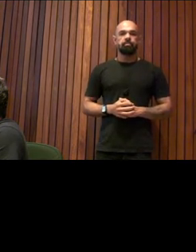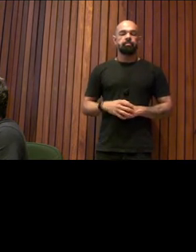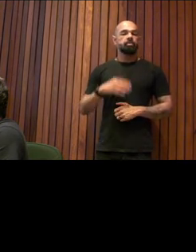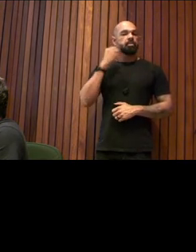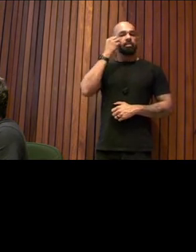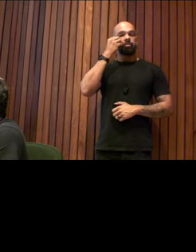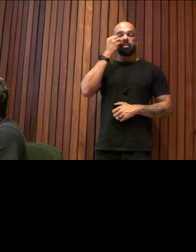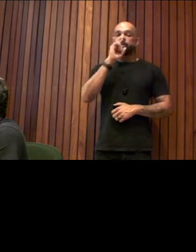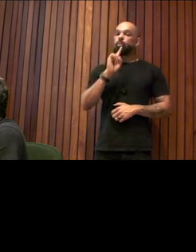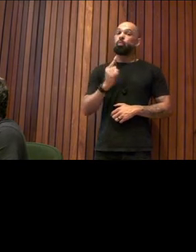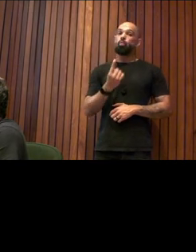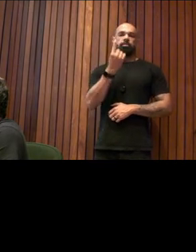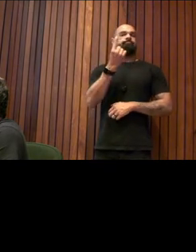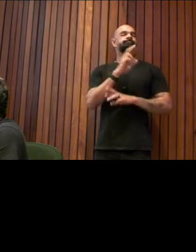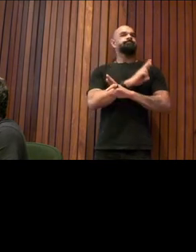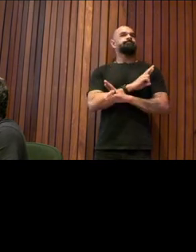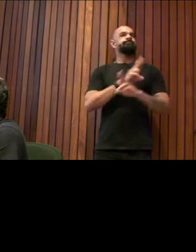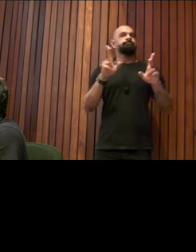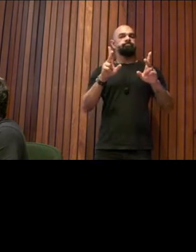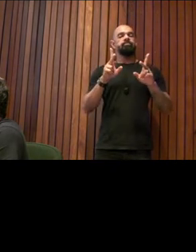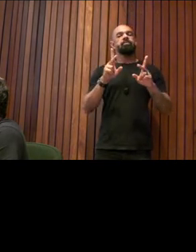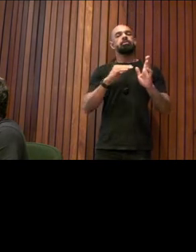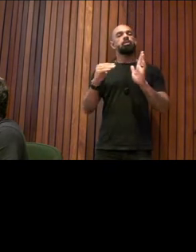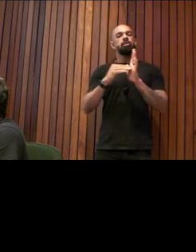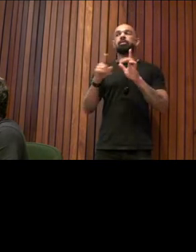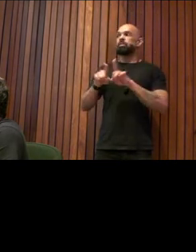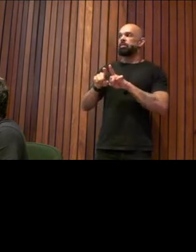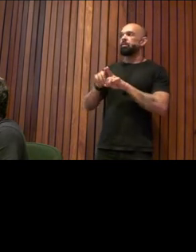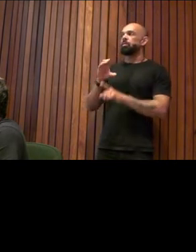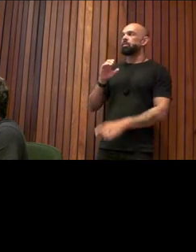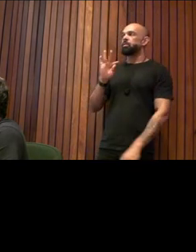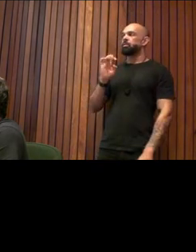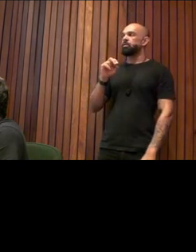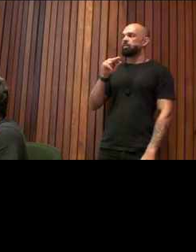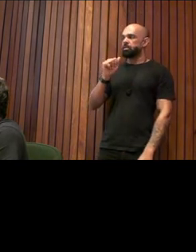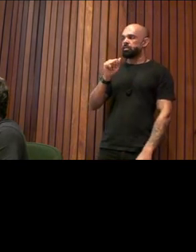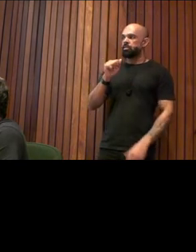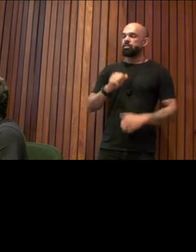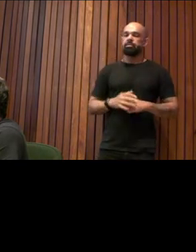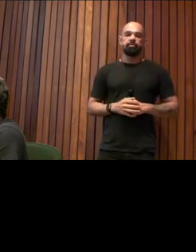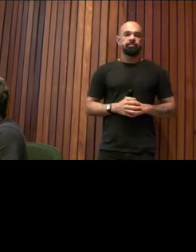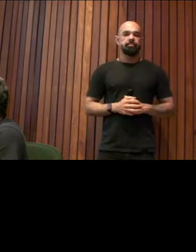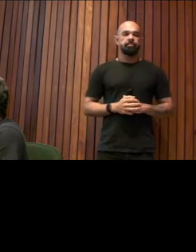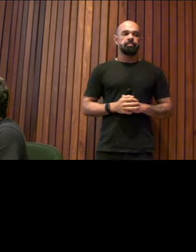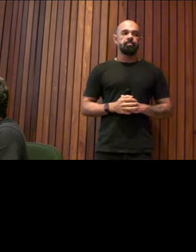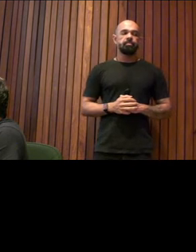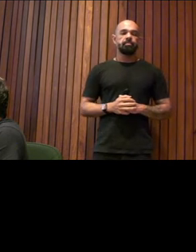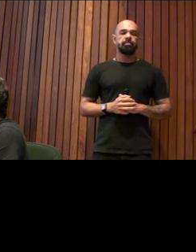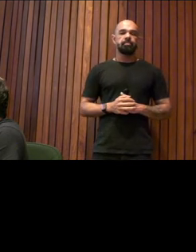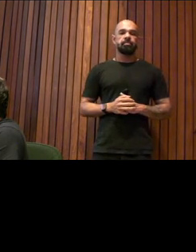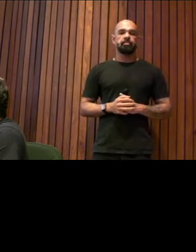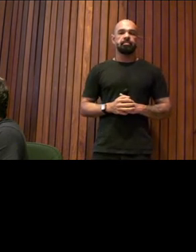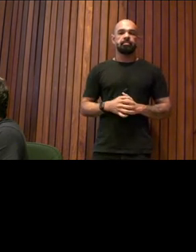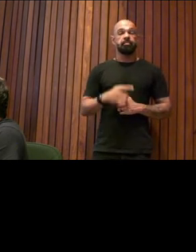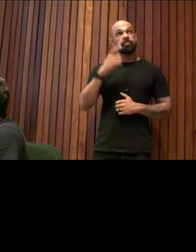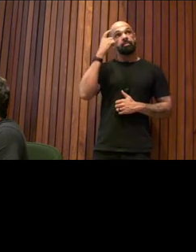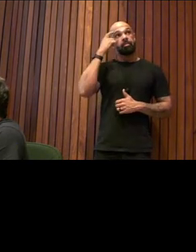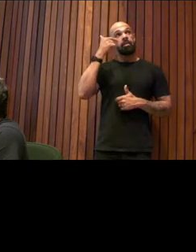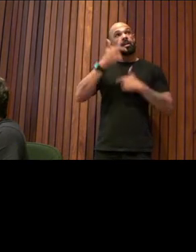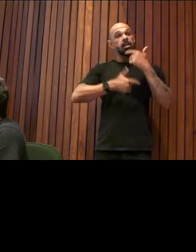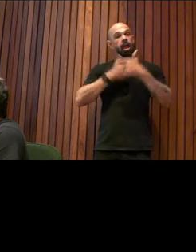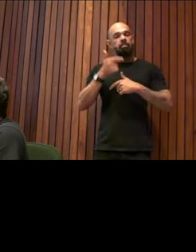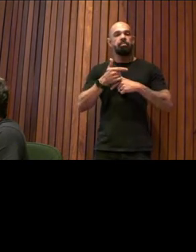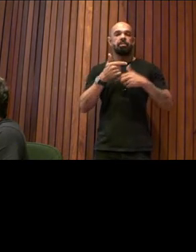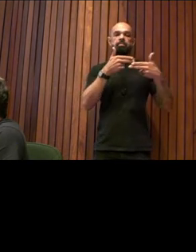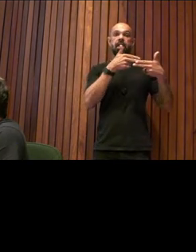né, para todos, e também para Cristiano, né, que deu, imagine o trabalho para editar